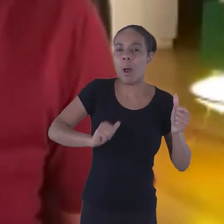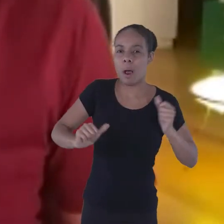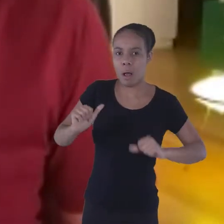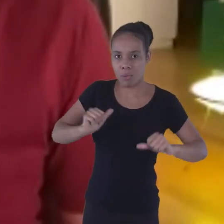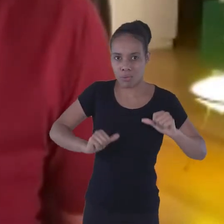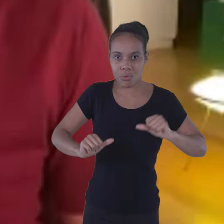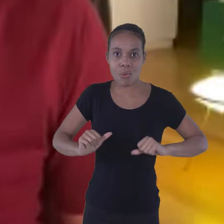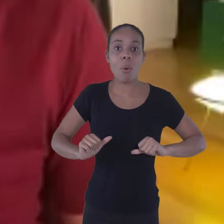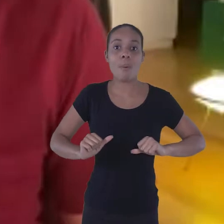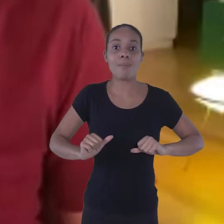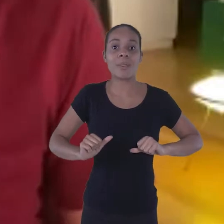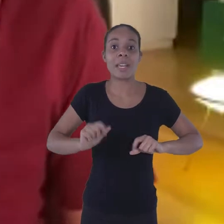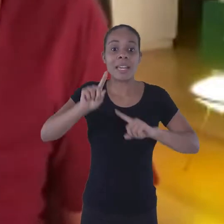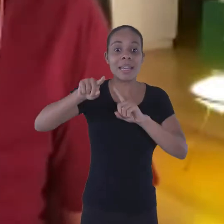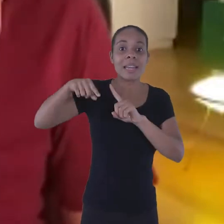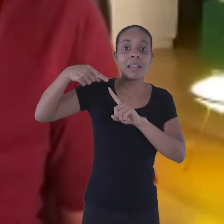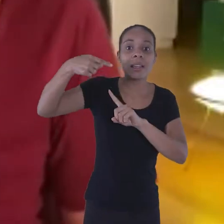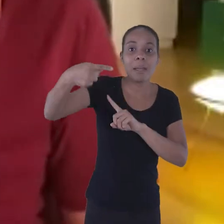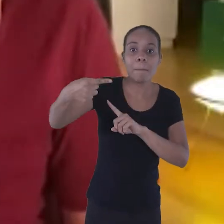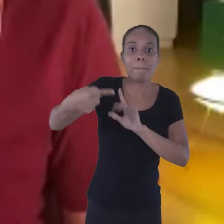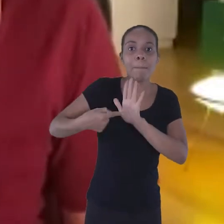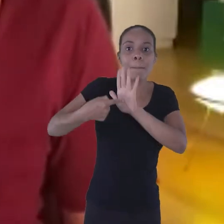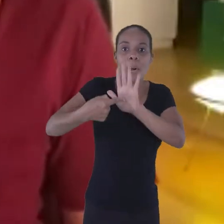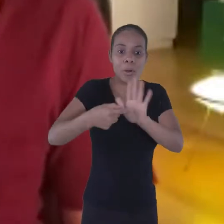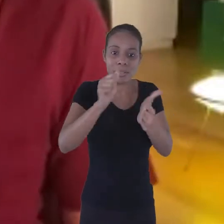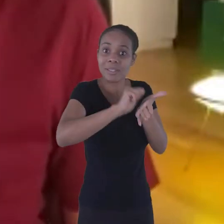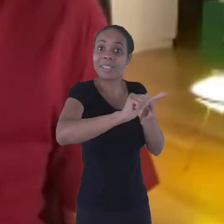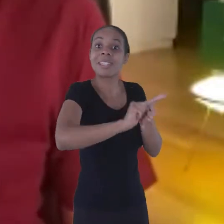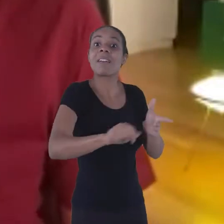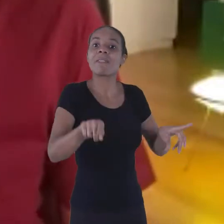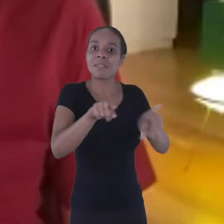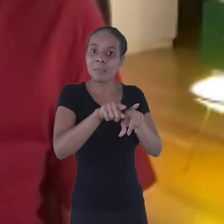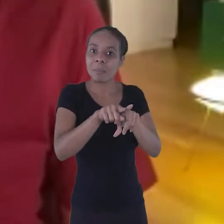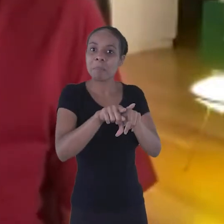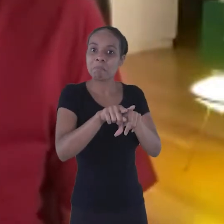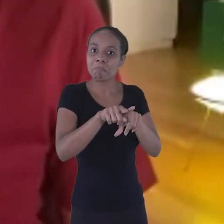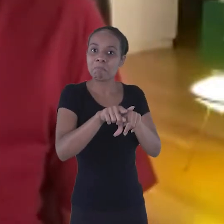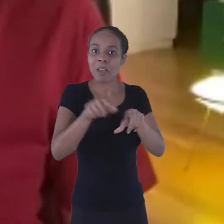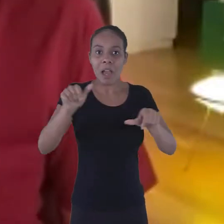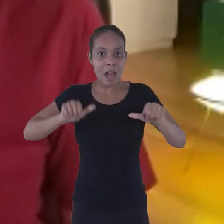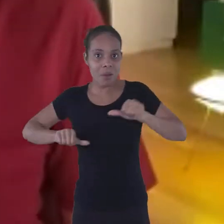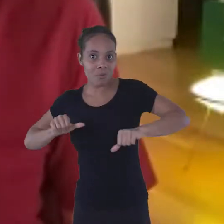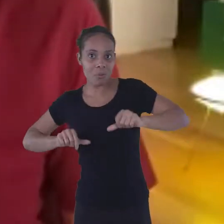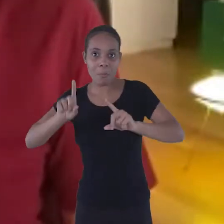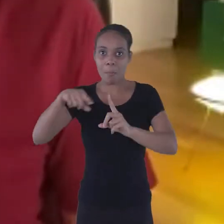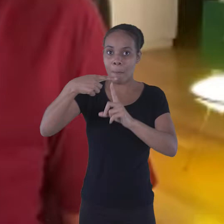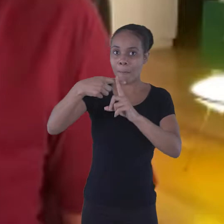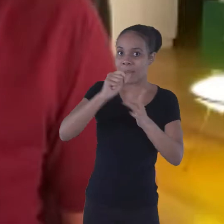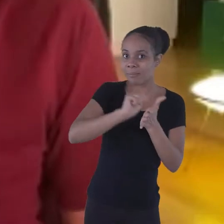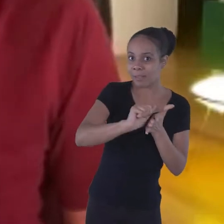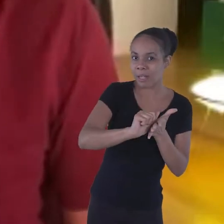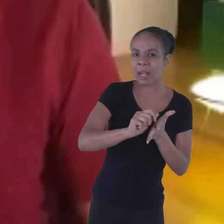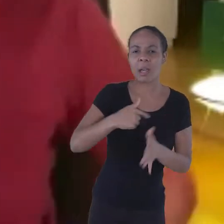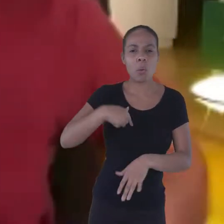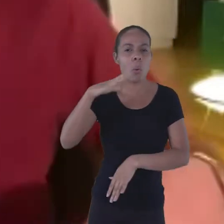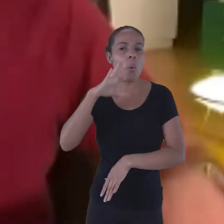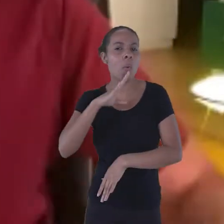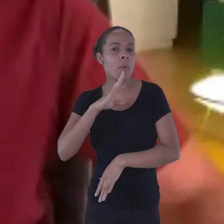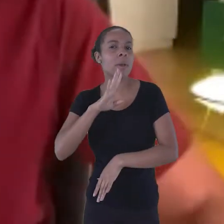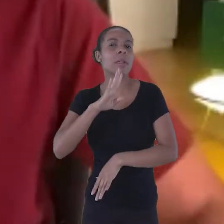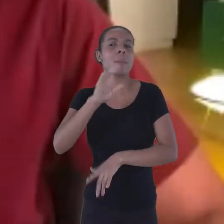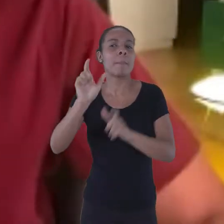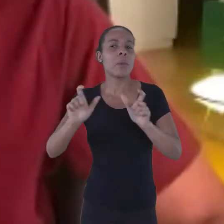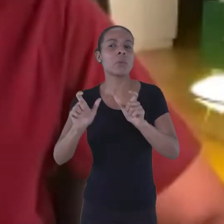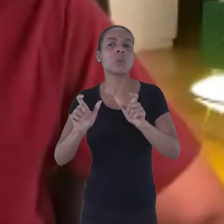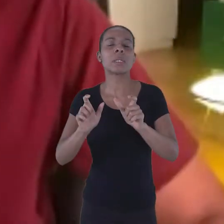assim, ficção, digamos. Geralmente os atores escrevem em textos de teatro ou roteiros, né? Então nós